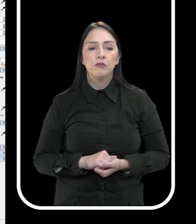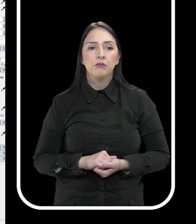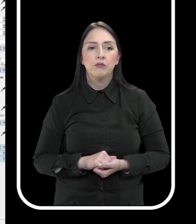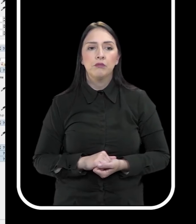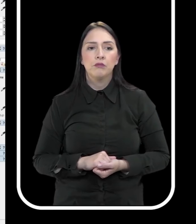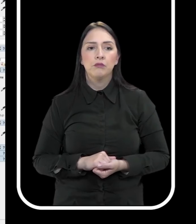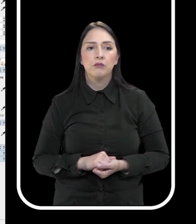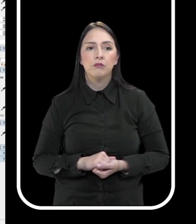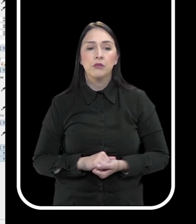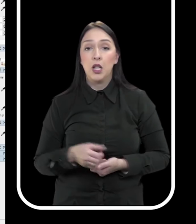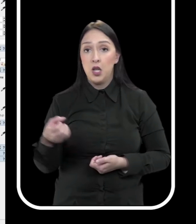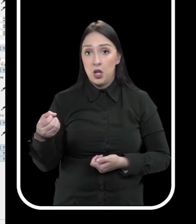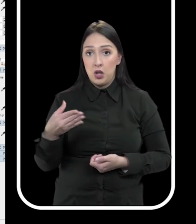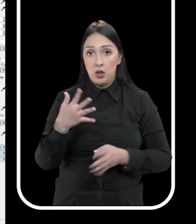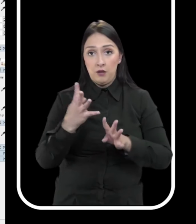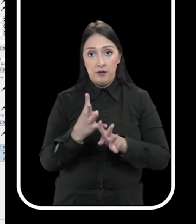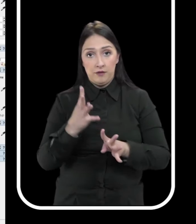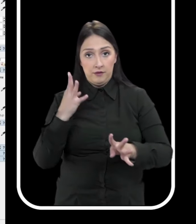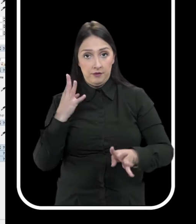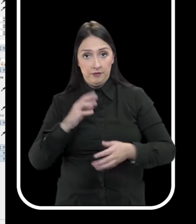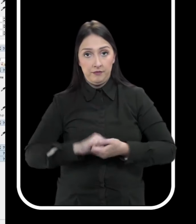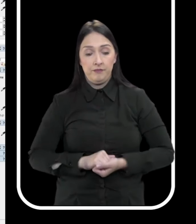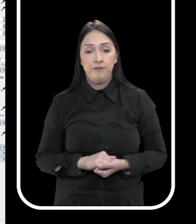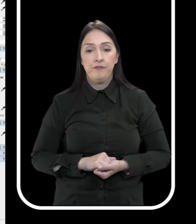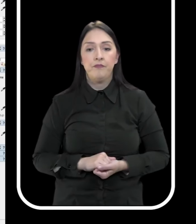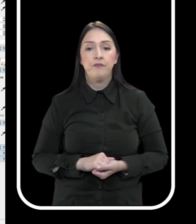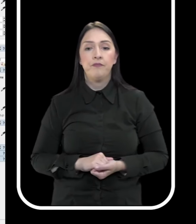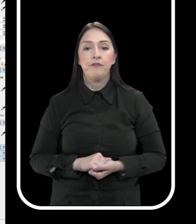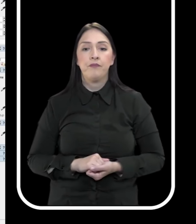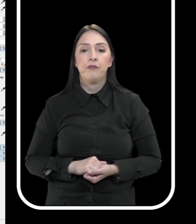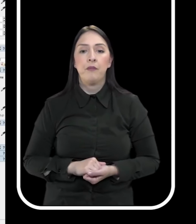Aí vamos pegar aqui uma nova fila